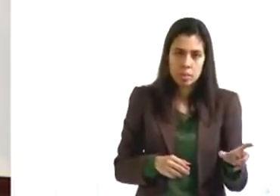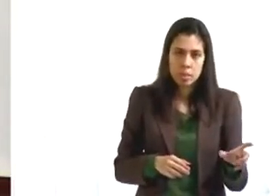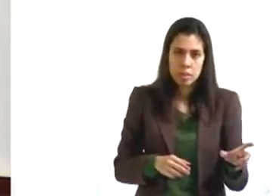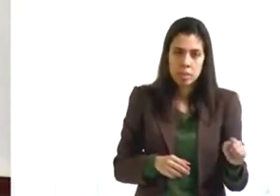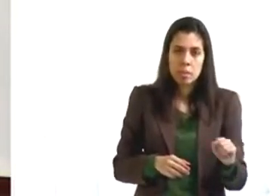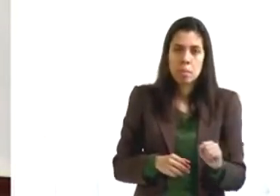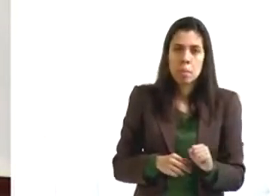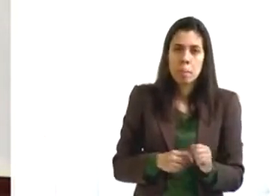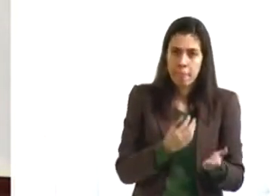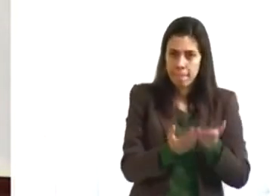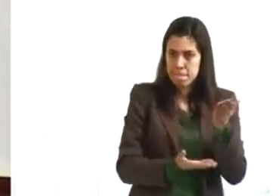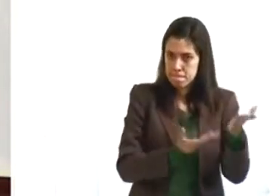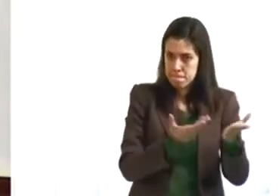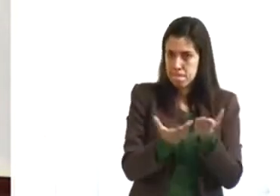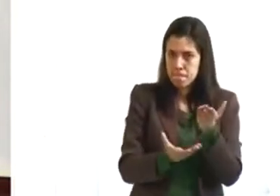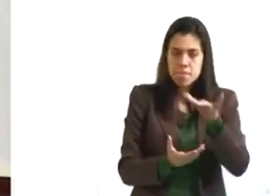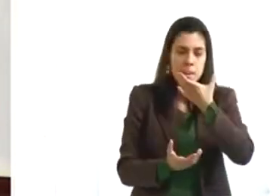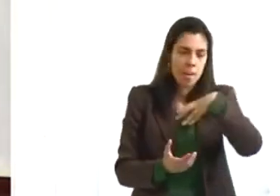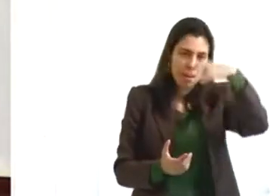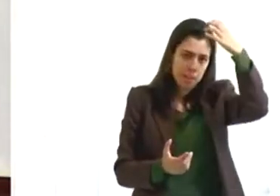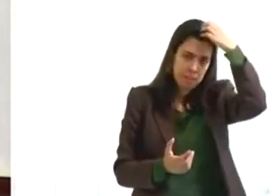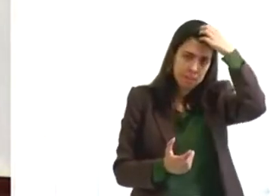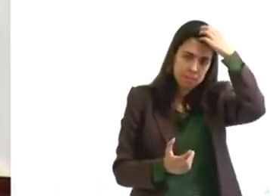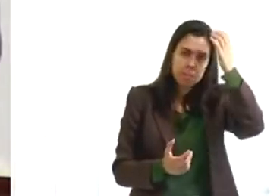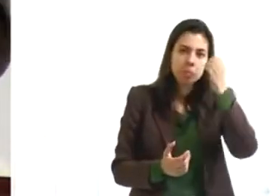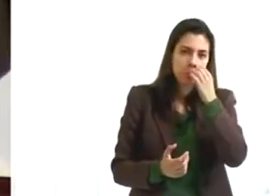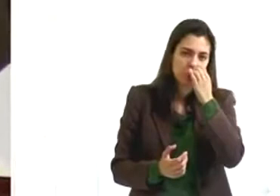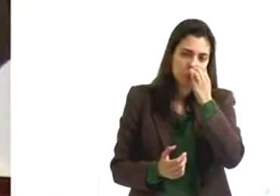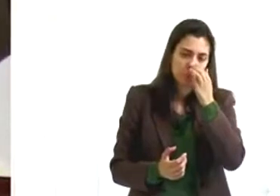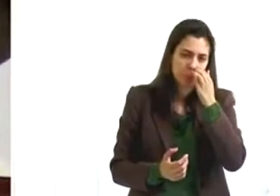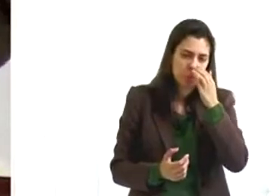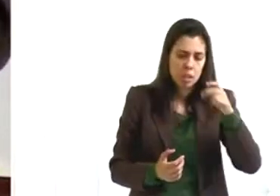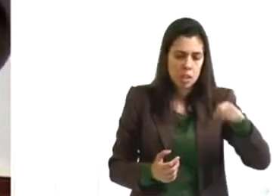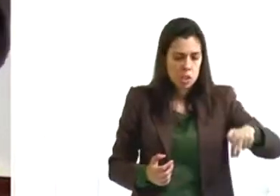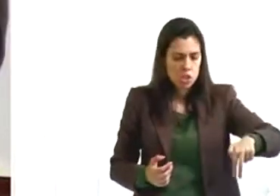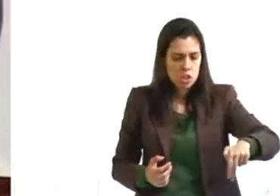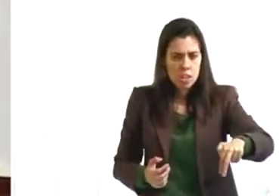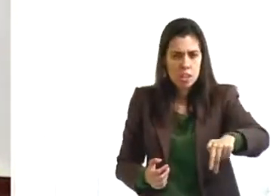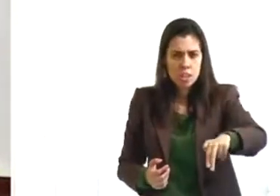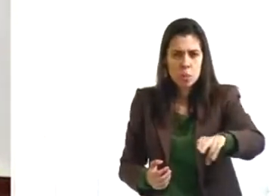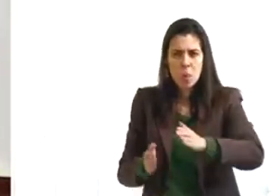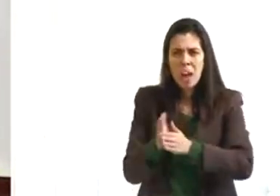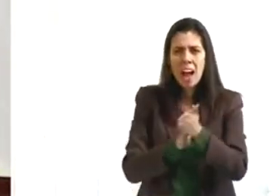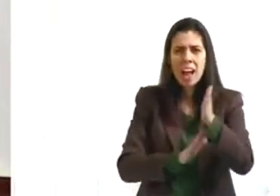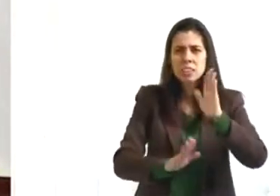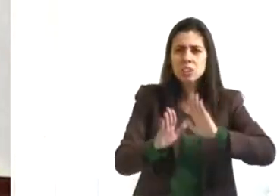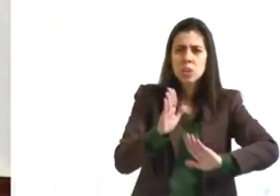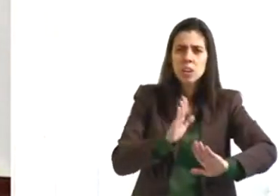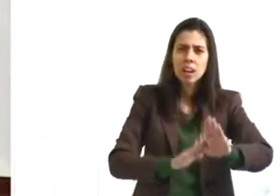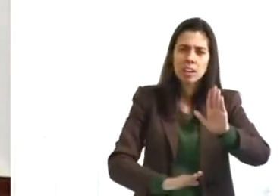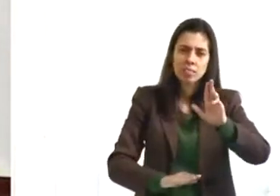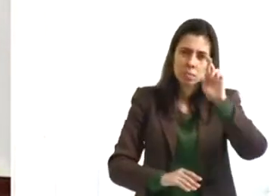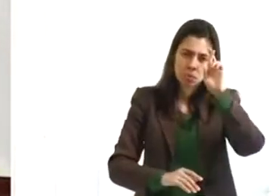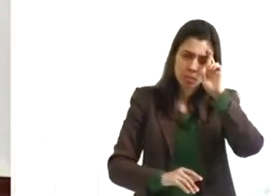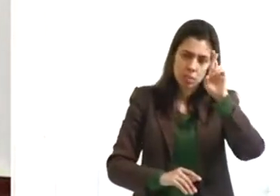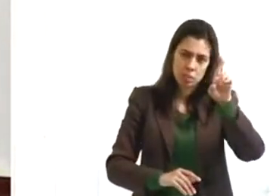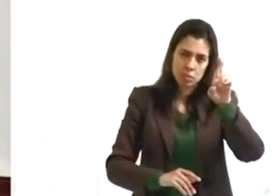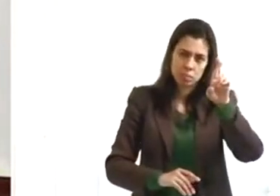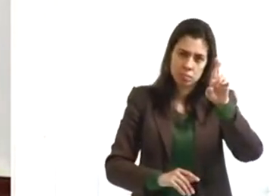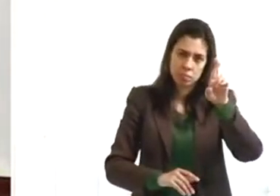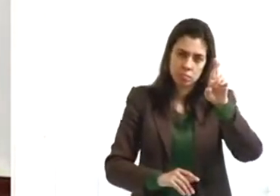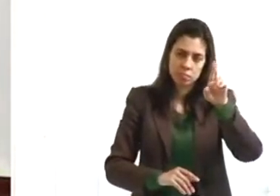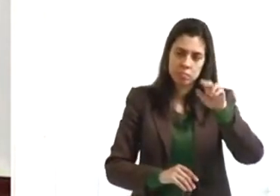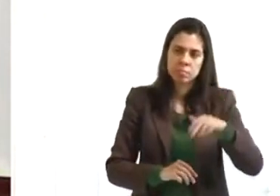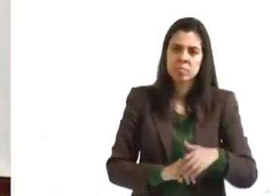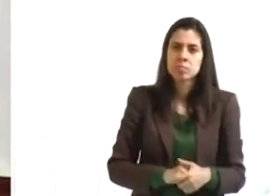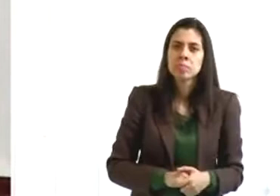Senhor. Interessante isso, né? O que um estrangeiro faria ou estava fazendo em Jerusalém? Havia muito naquela época prosélitos,